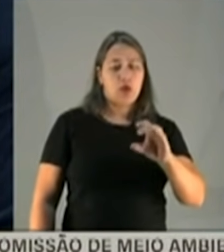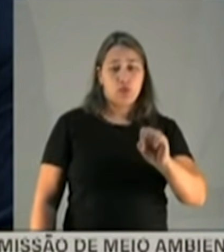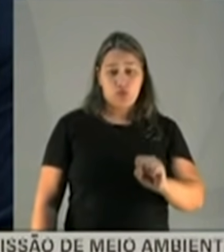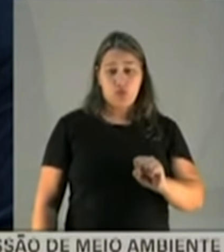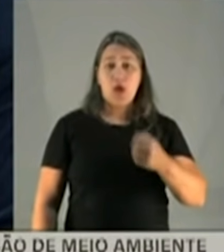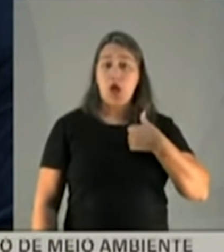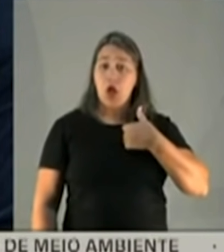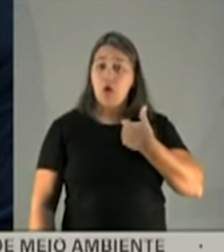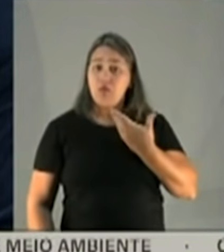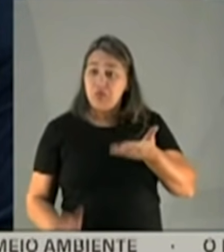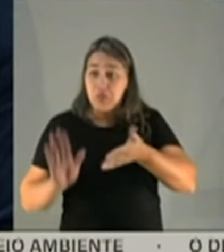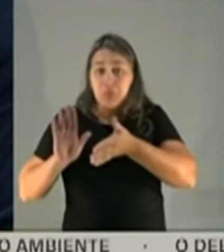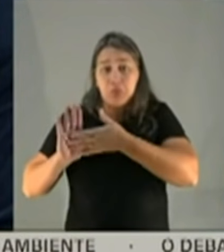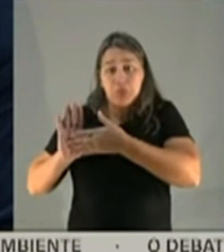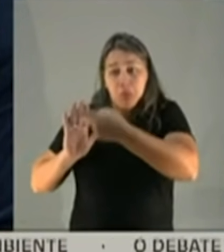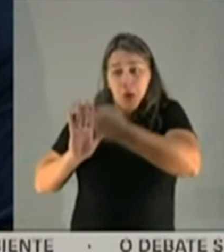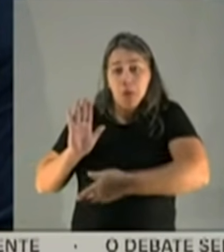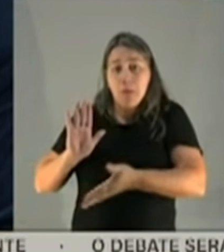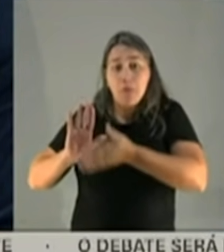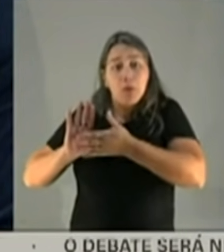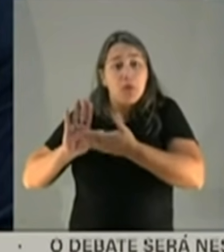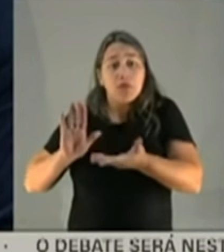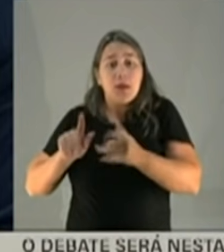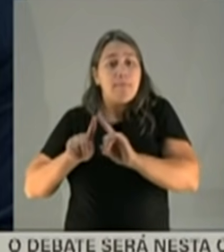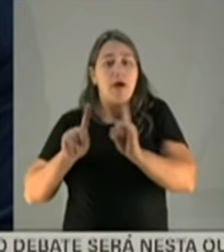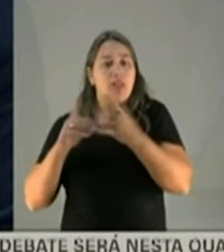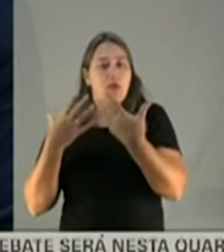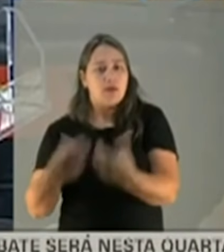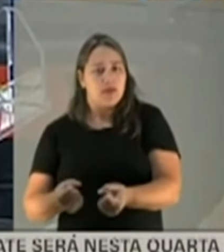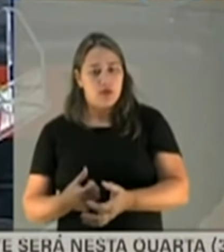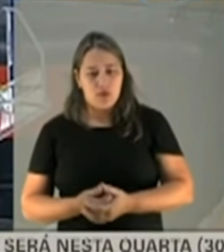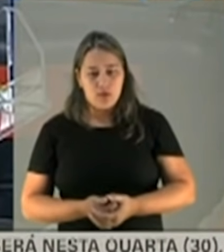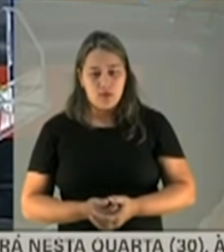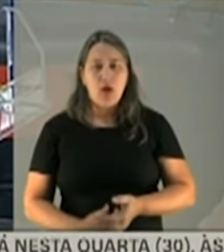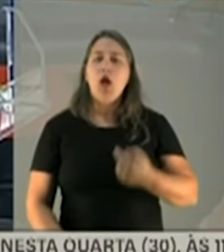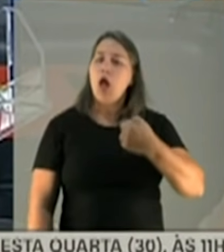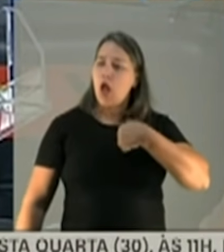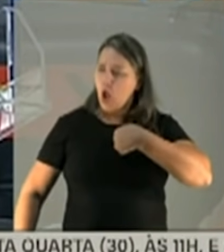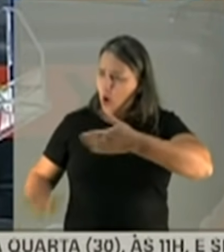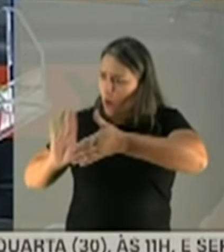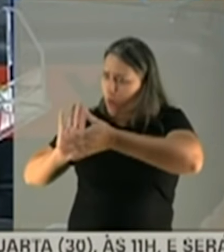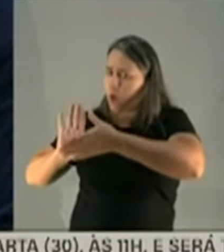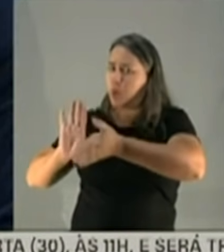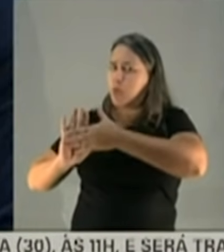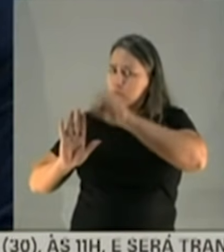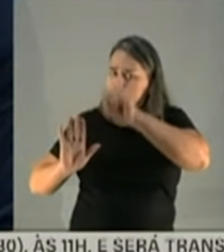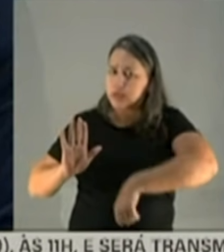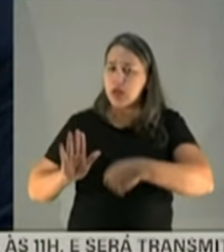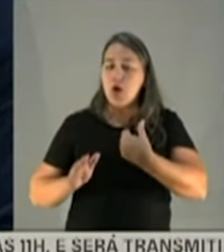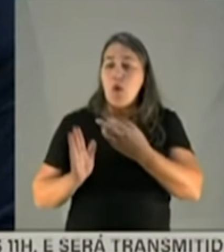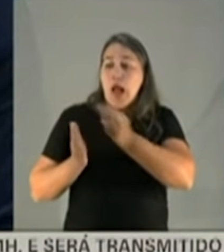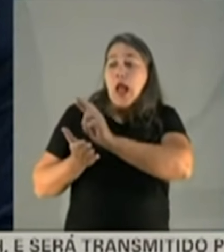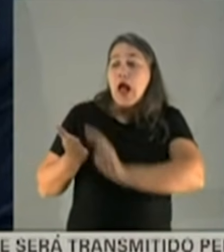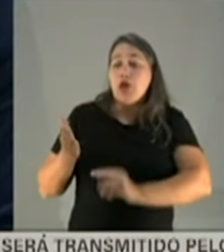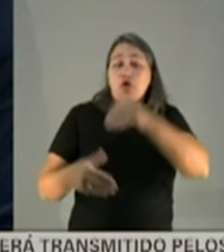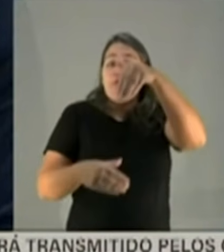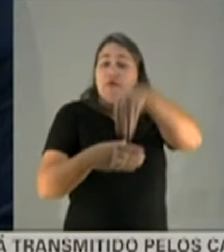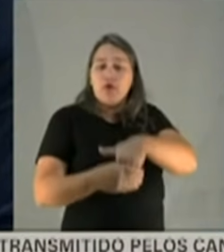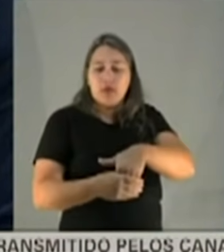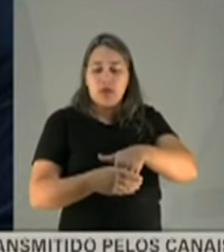Eu propus isso na comissão e não foi aceito. Ah, o senhor propôs o indiciamento? Propus e não foi aceito. O relatório é votado. Foi